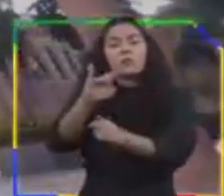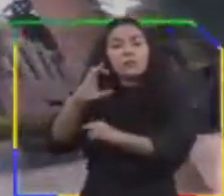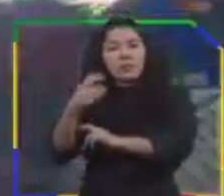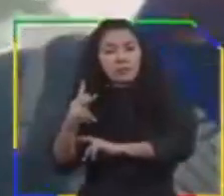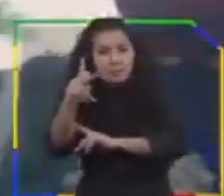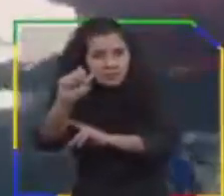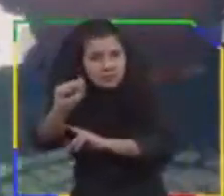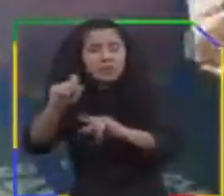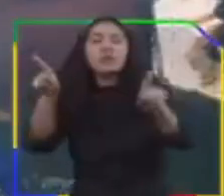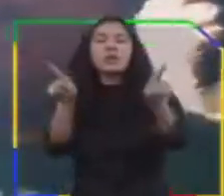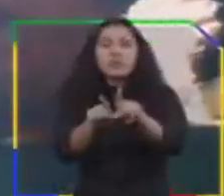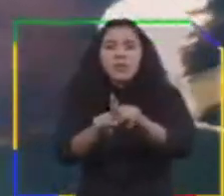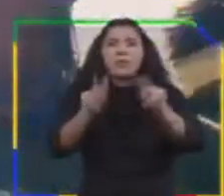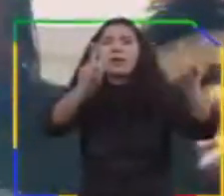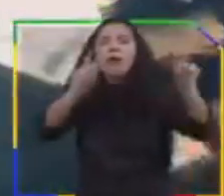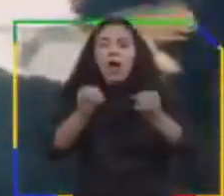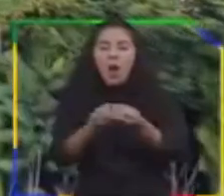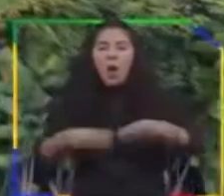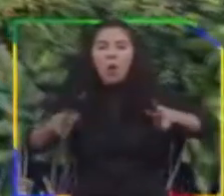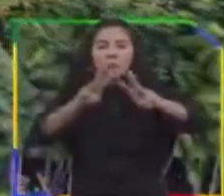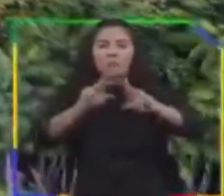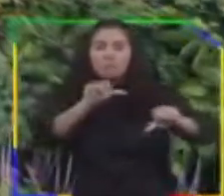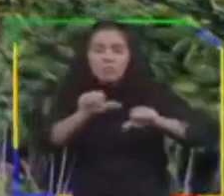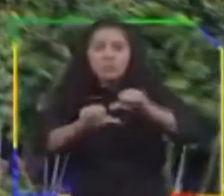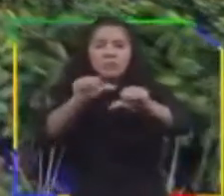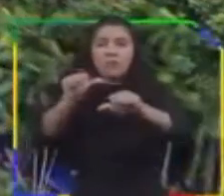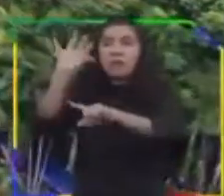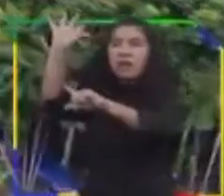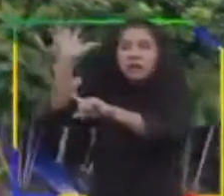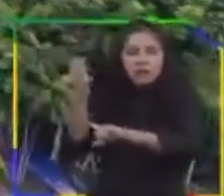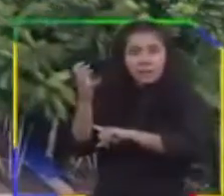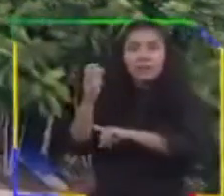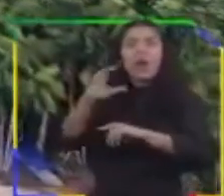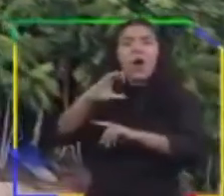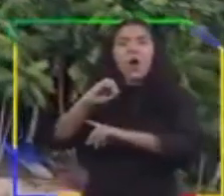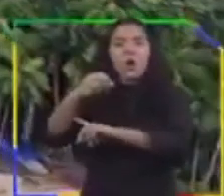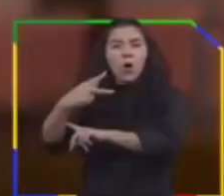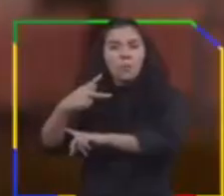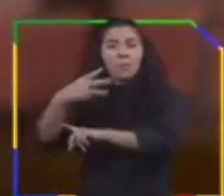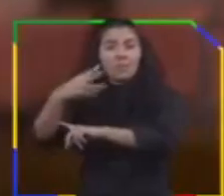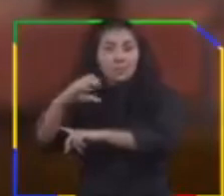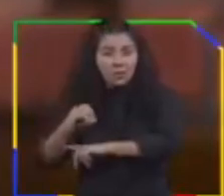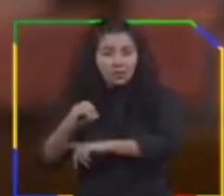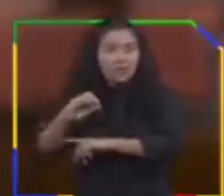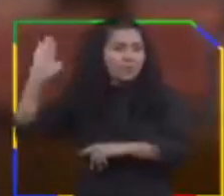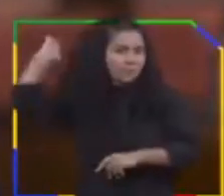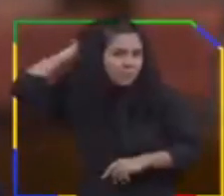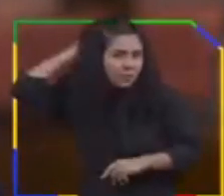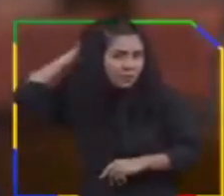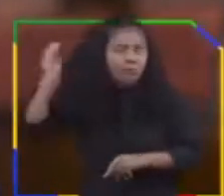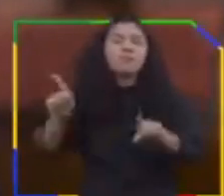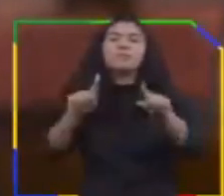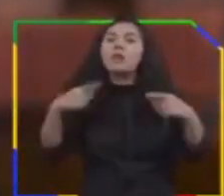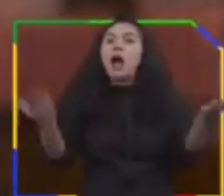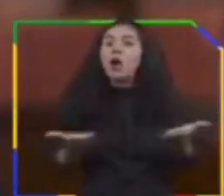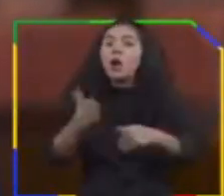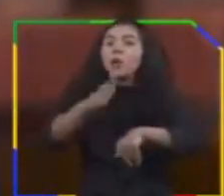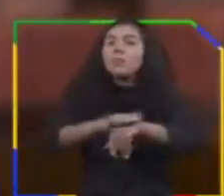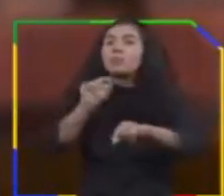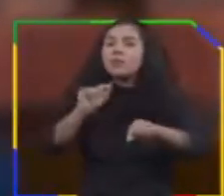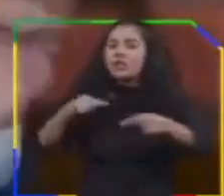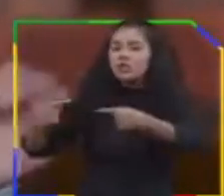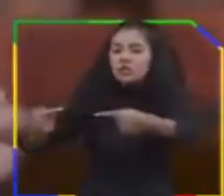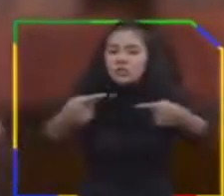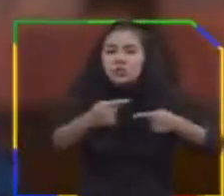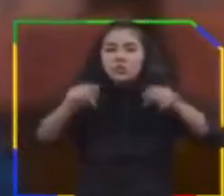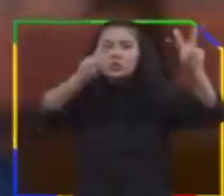receberemos a Conferência da ONU sobre Mudanças Climáticas, a COP30, em Belém. Chegou a hora de trazer o debate sobre o futuro